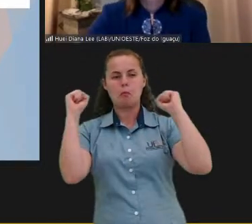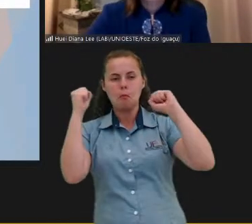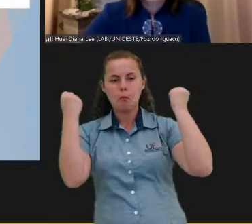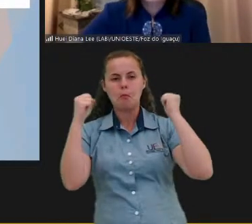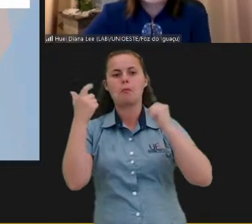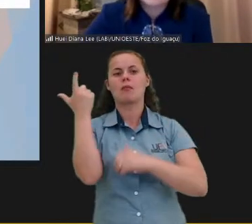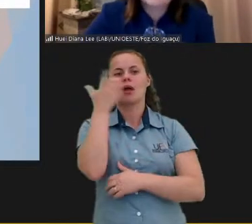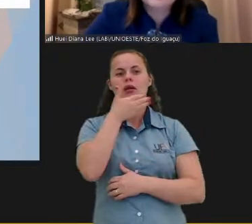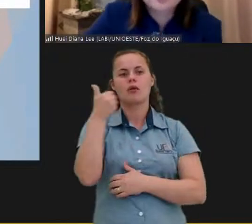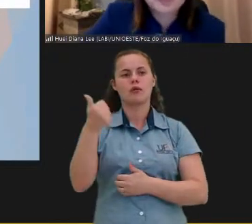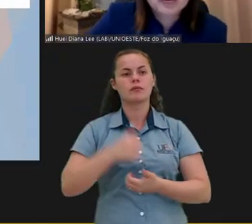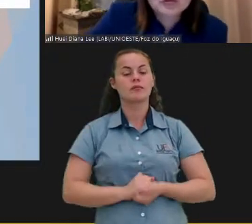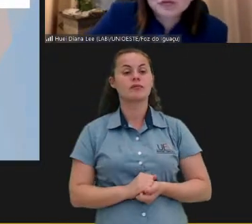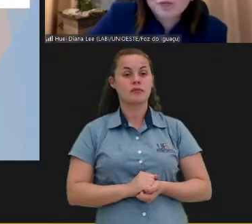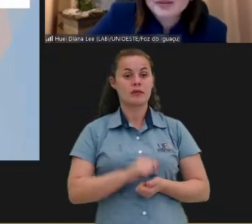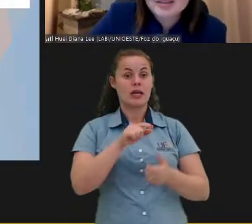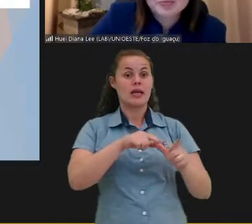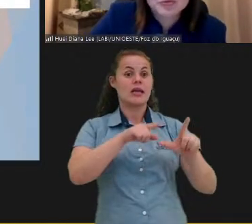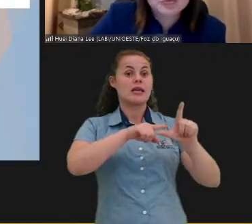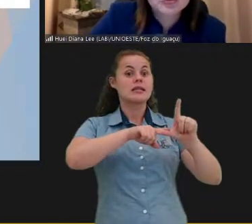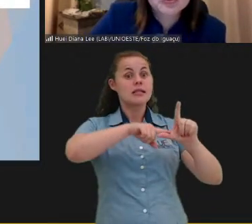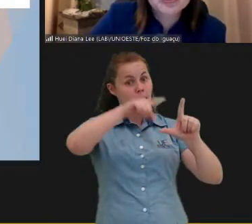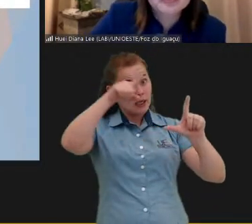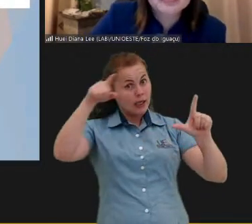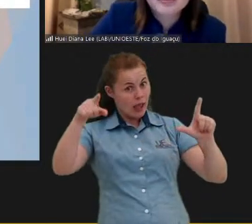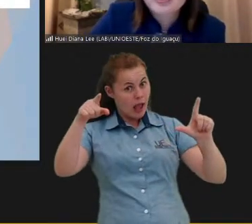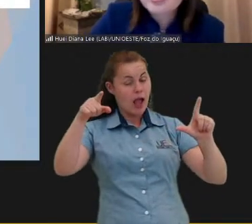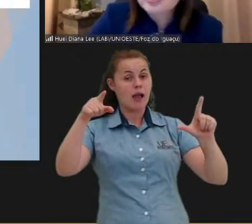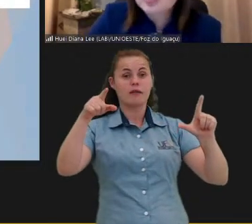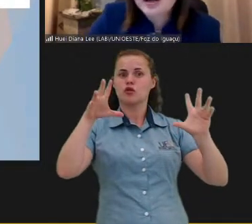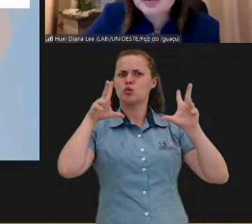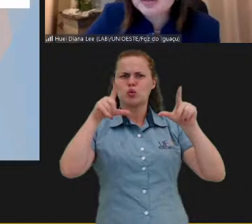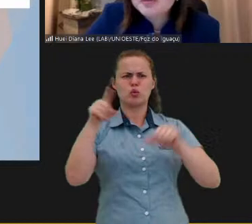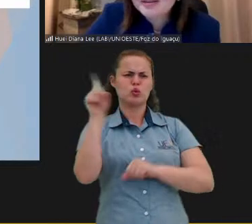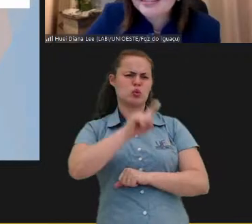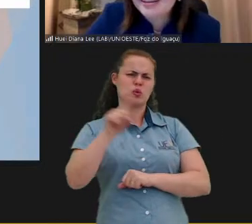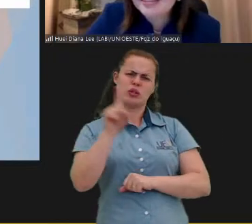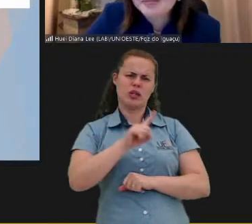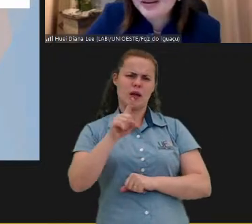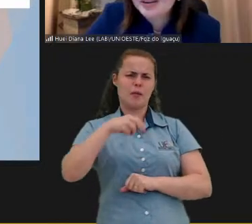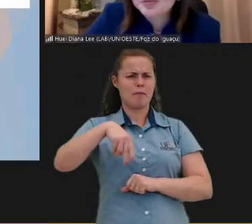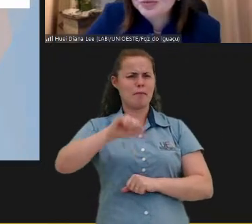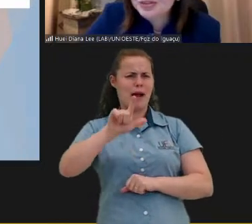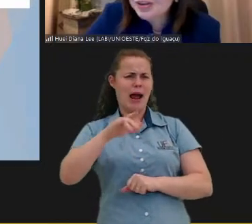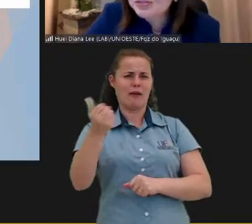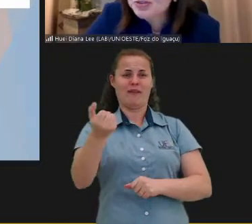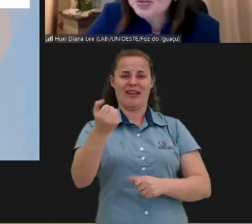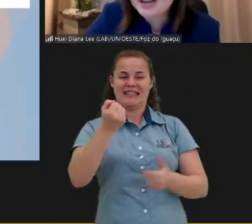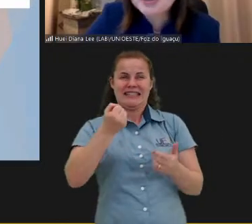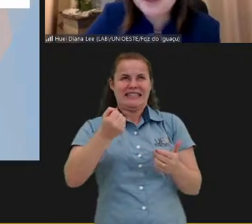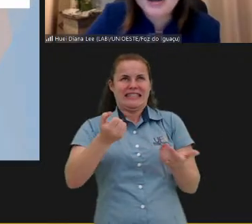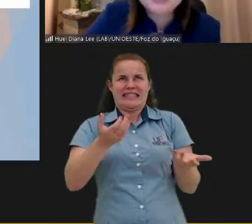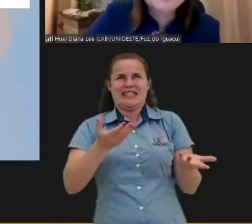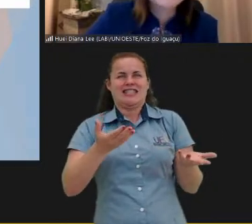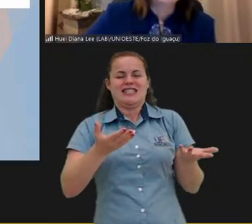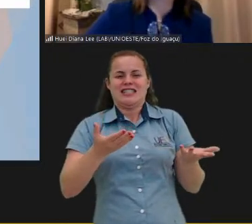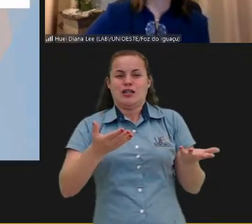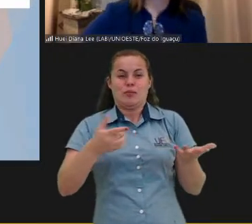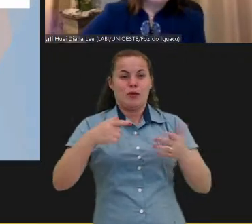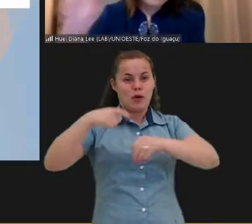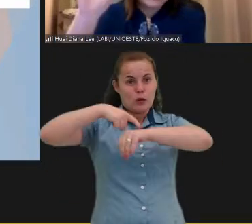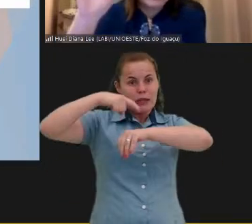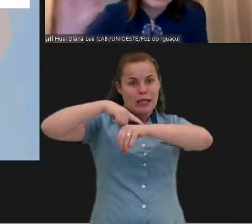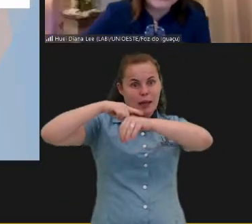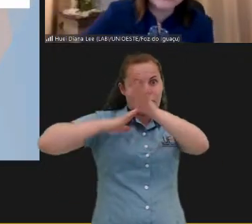É, e esse gráfico, eu não vou passar por tudo, senão o Marlon vai me matar, né, Marlon? Porque aí eu vou estourar demais o meu